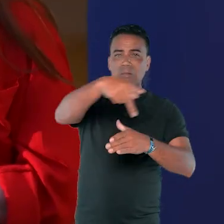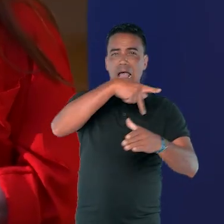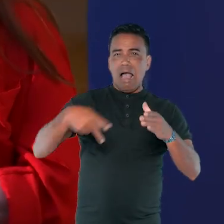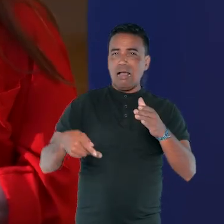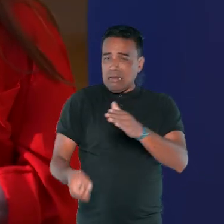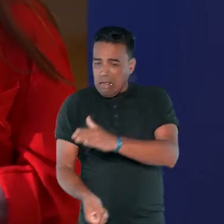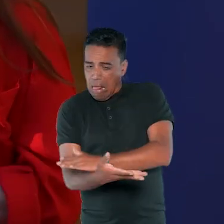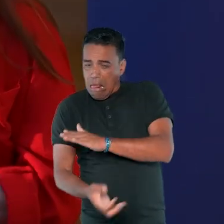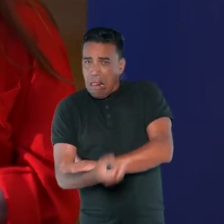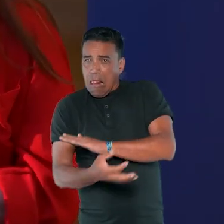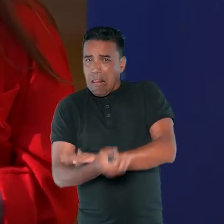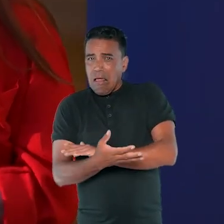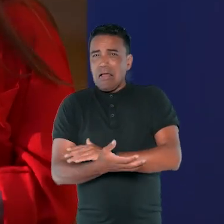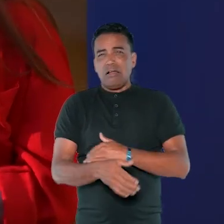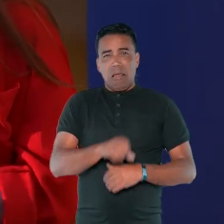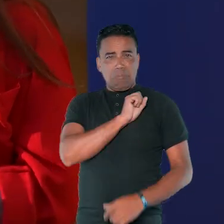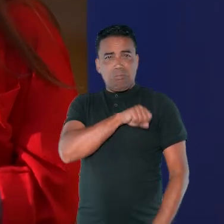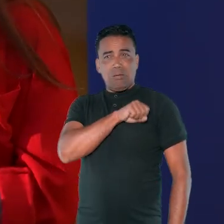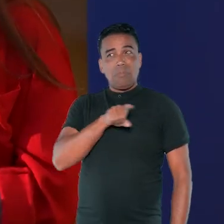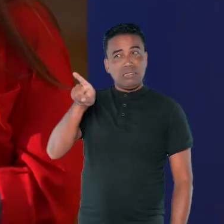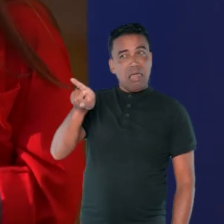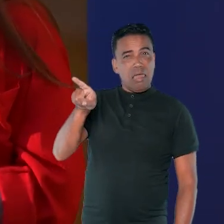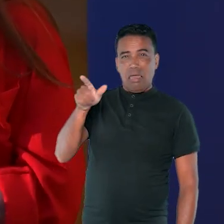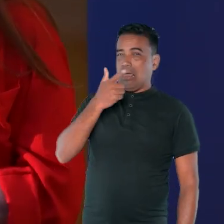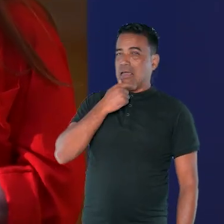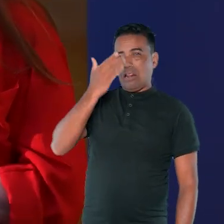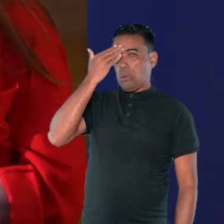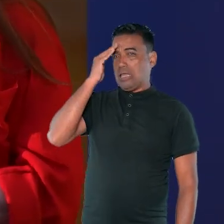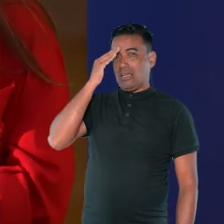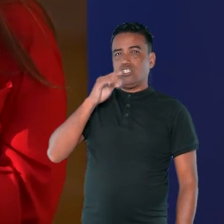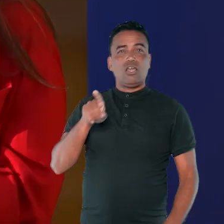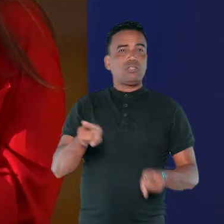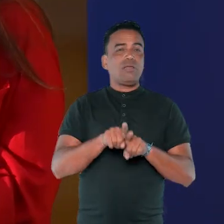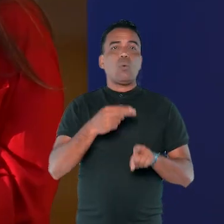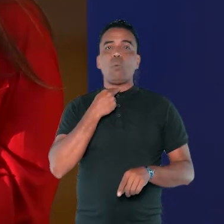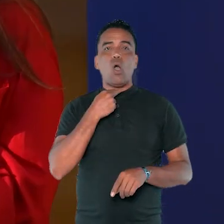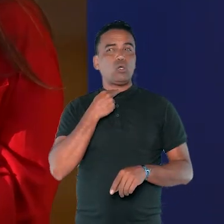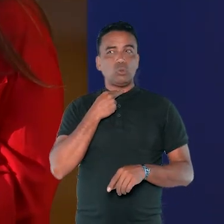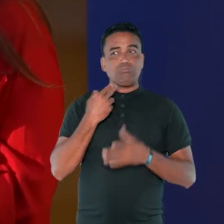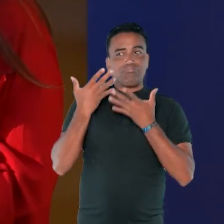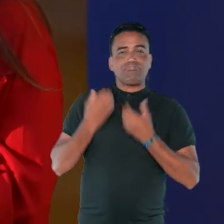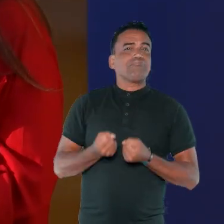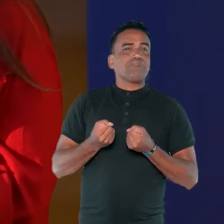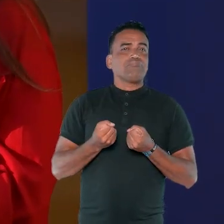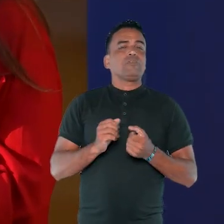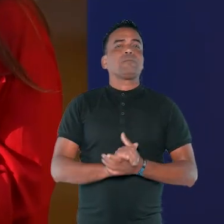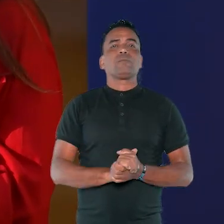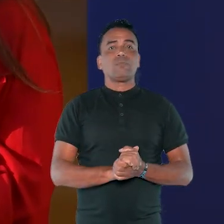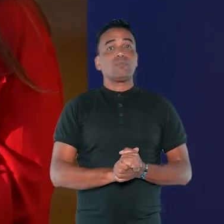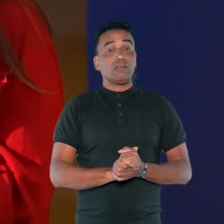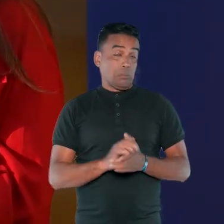trapaça e na desgraça, mas ele não me entende, nem eu posso convertê-lo. A menos